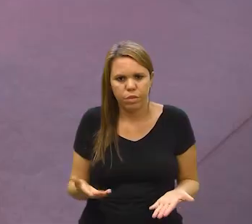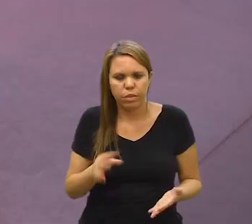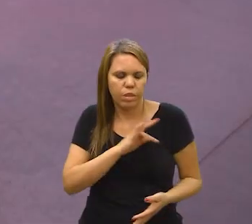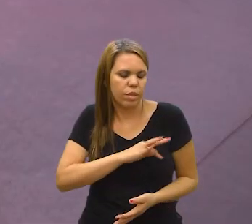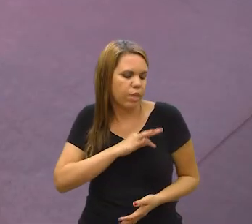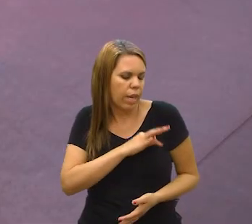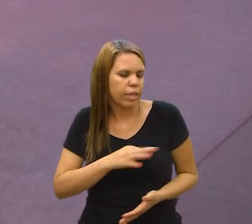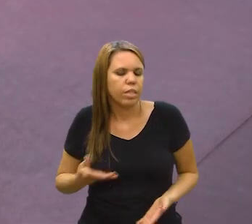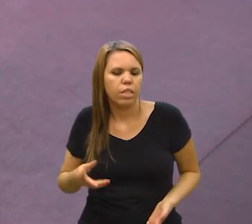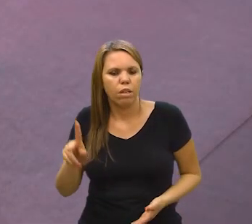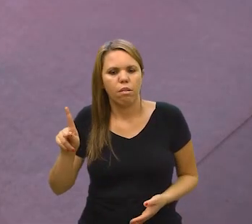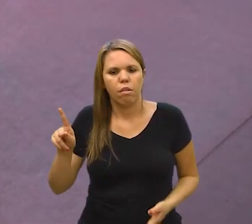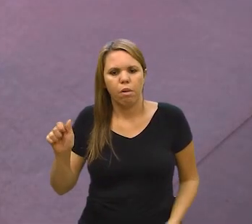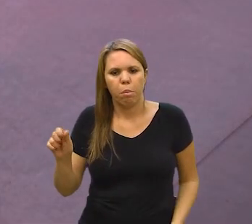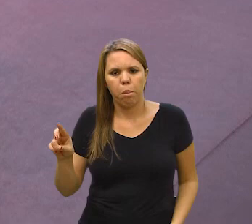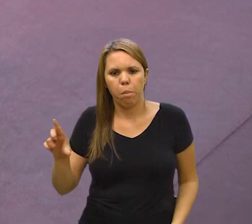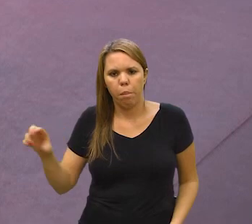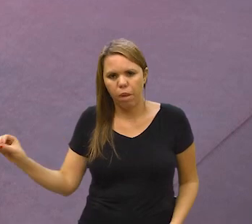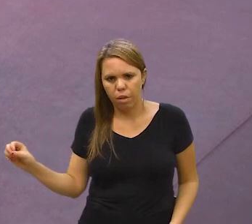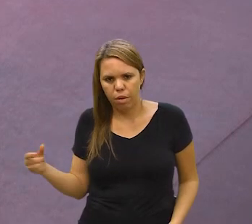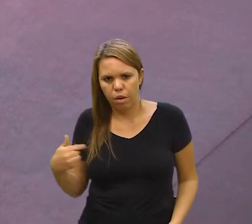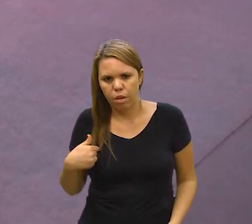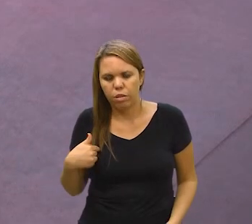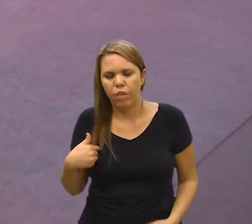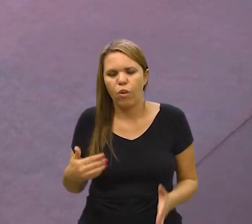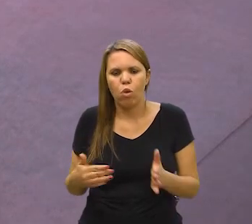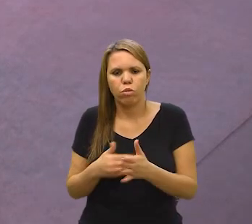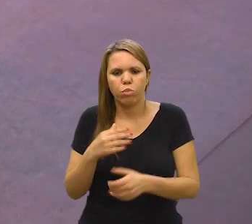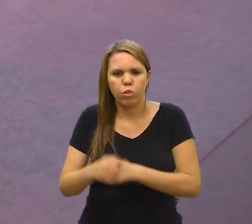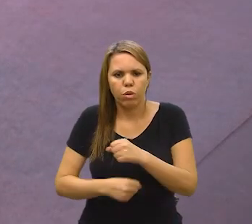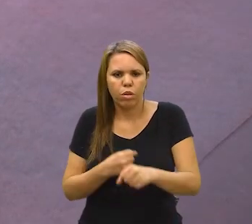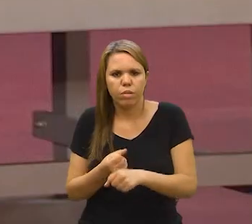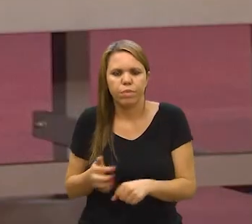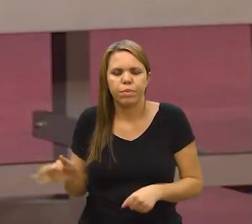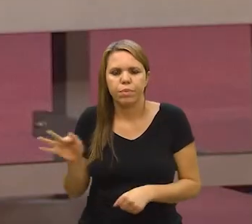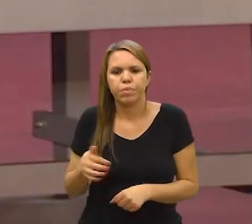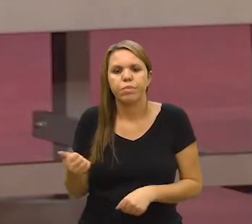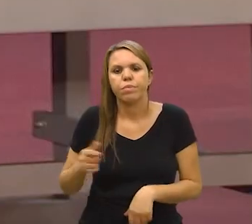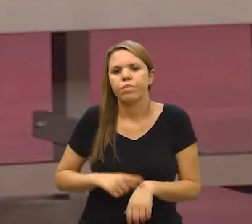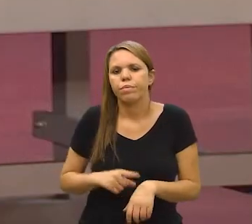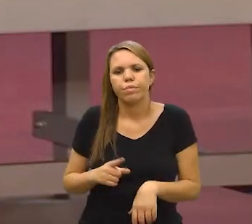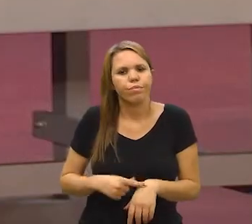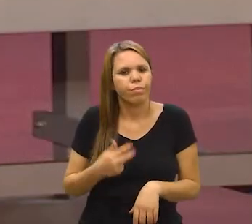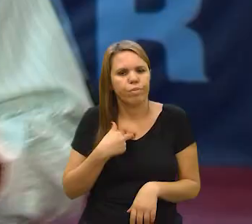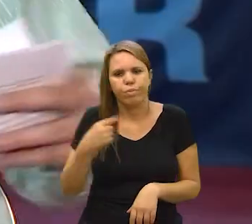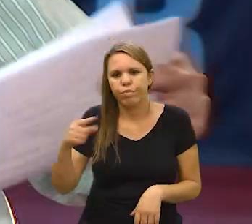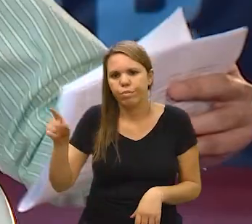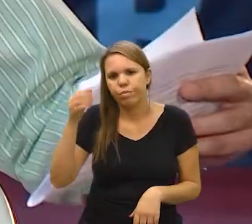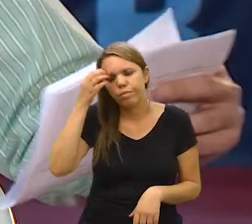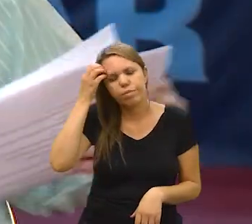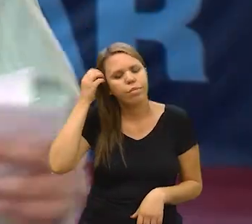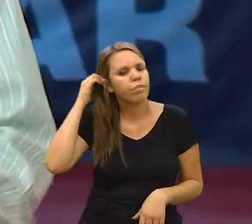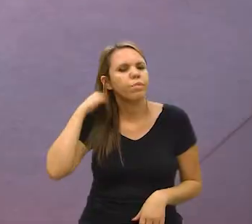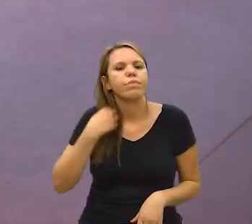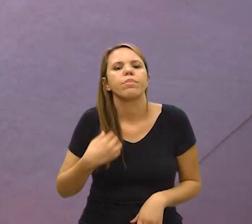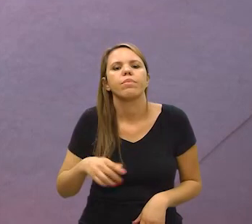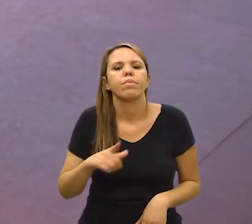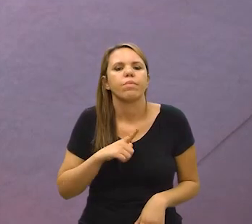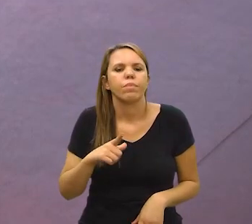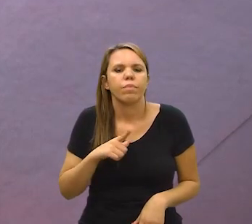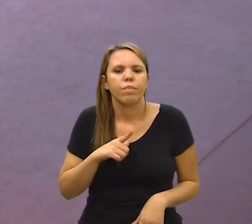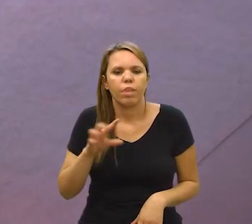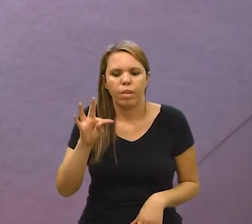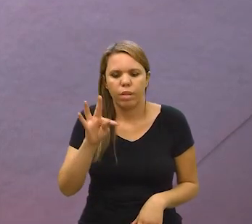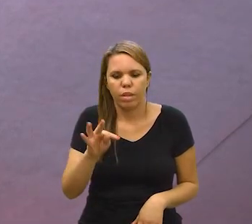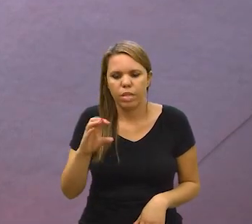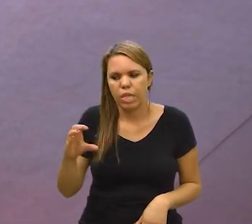Paulo. Só que eu estava no último ano de faculdade. No primeiro momento eu falei, olha, não, eu não posso ir. Tem o TCC para fazer.